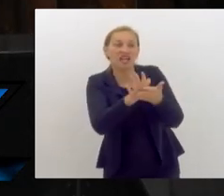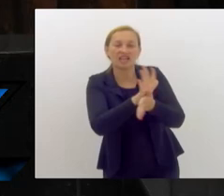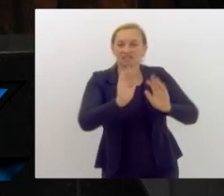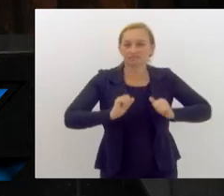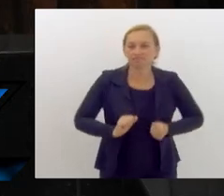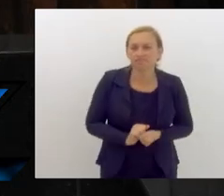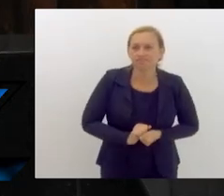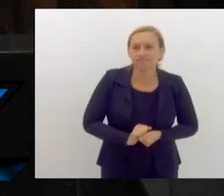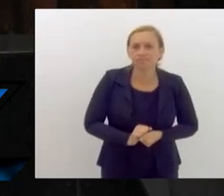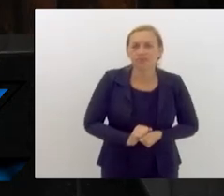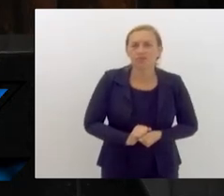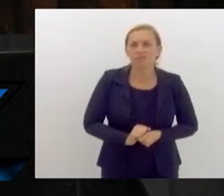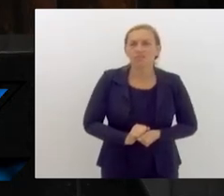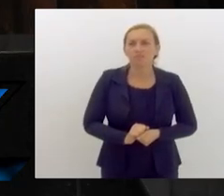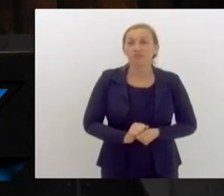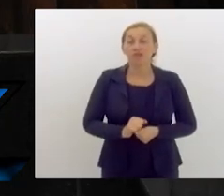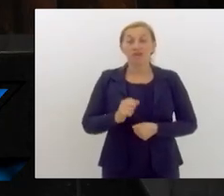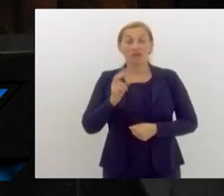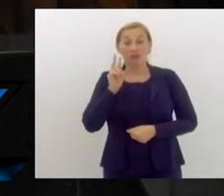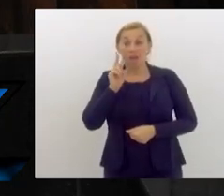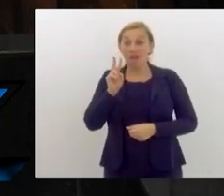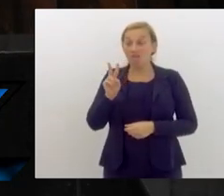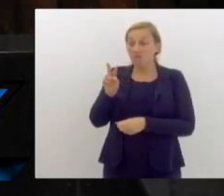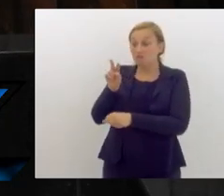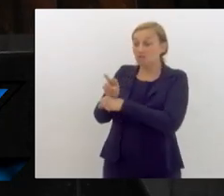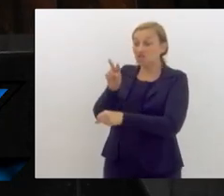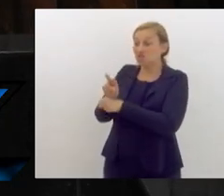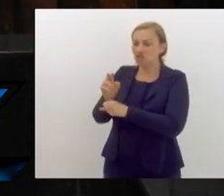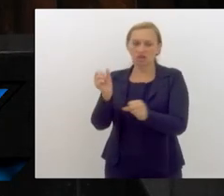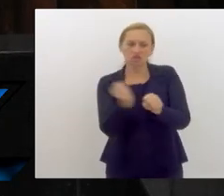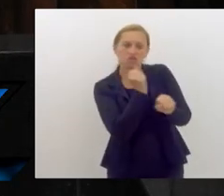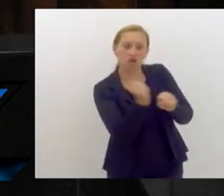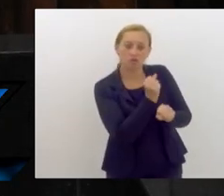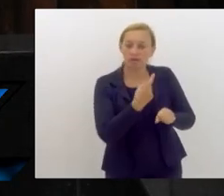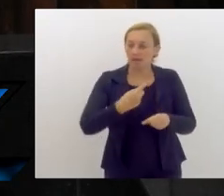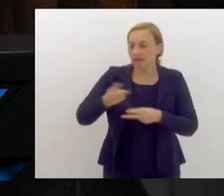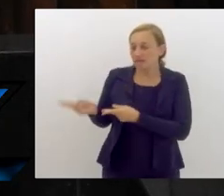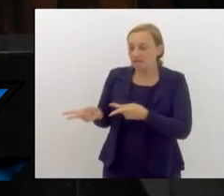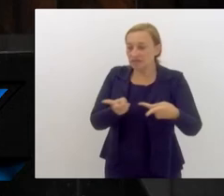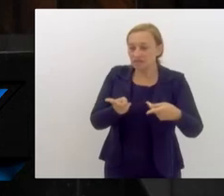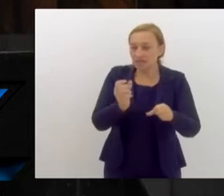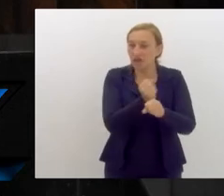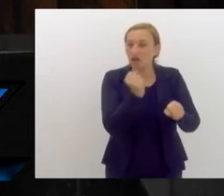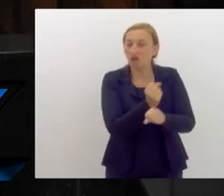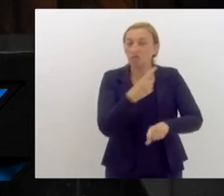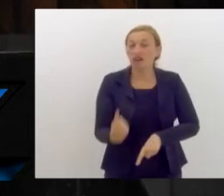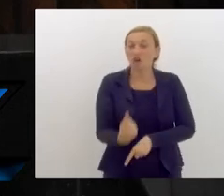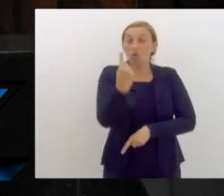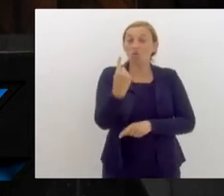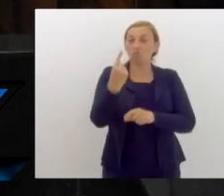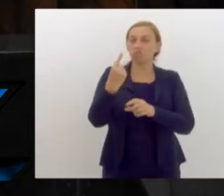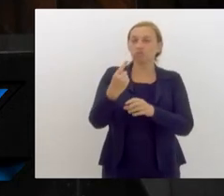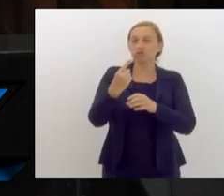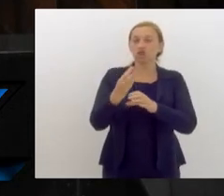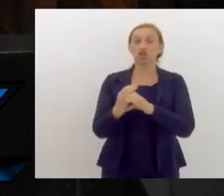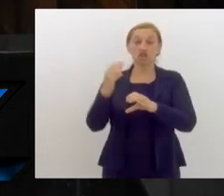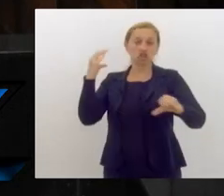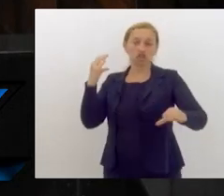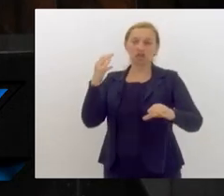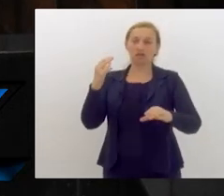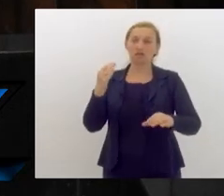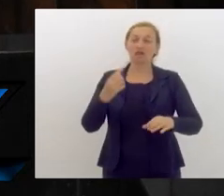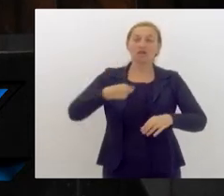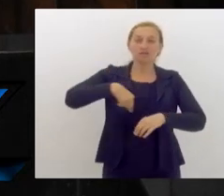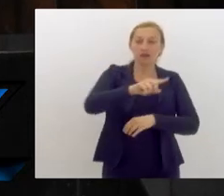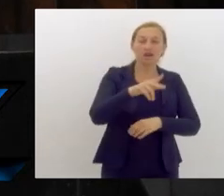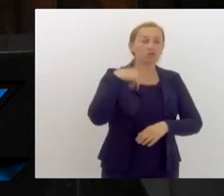ele virou de obra vai nas obras e não leva um engenheiro vai com os políticos grava um